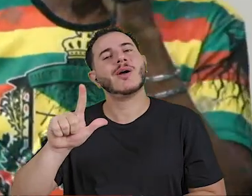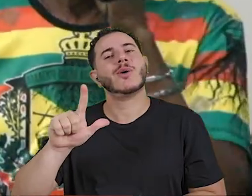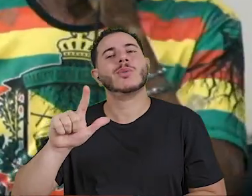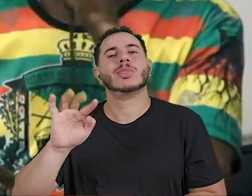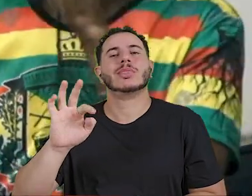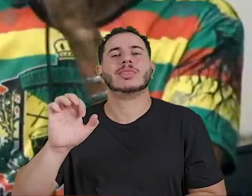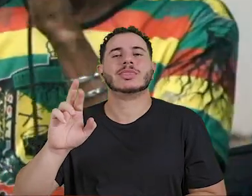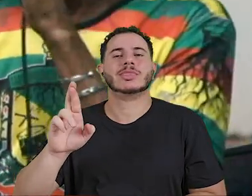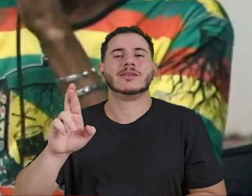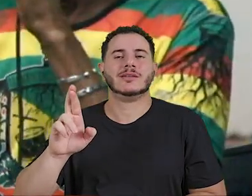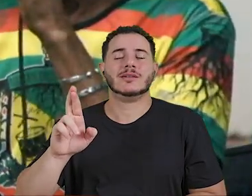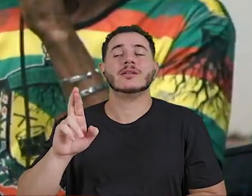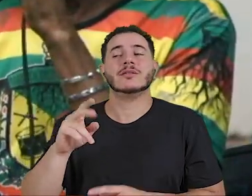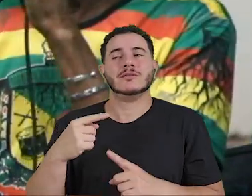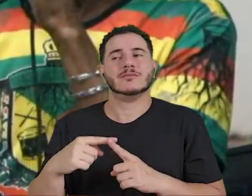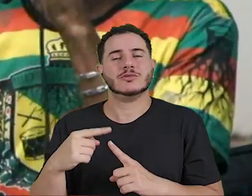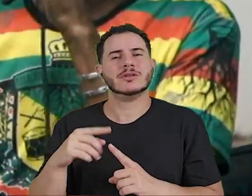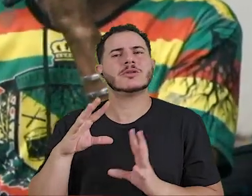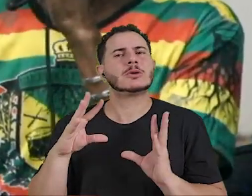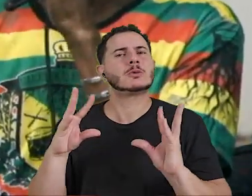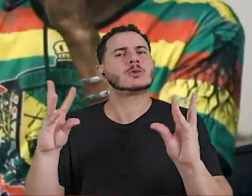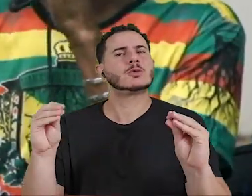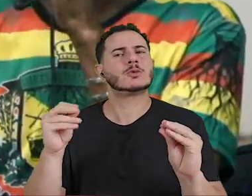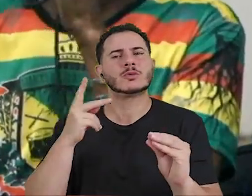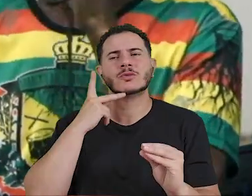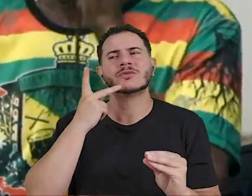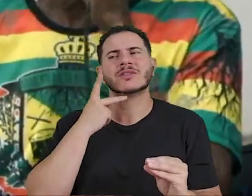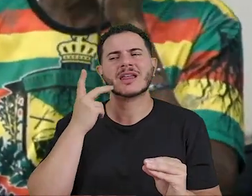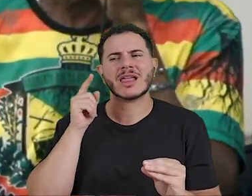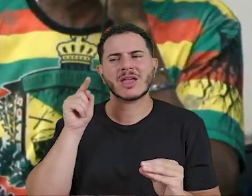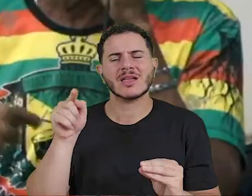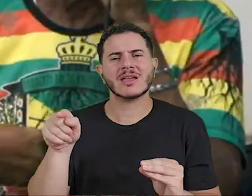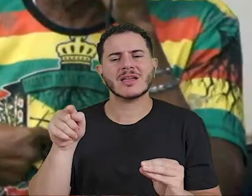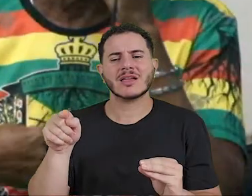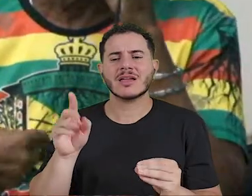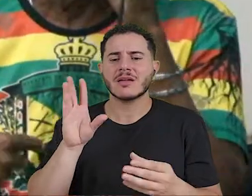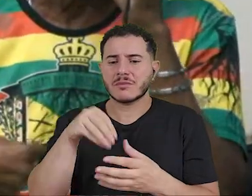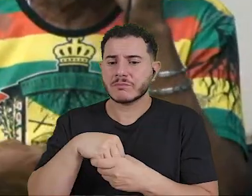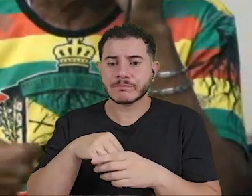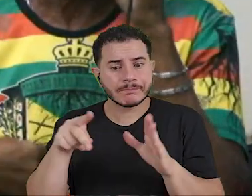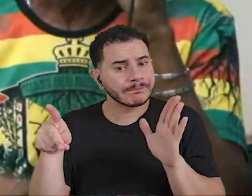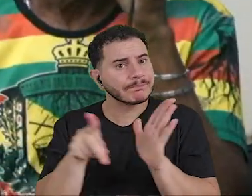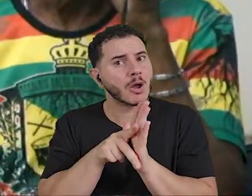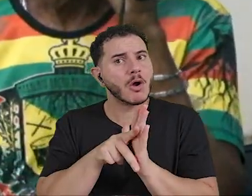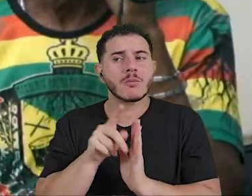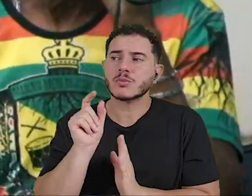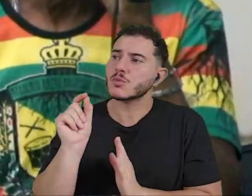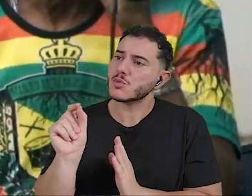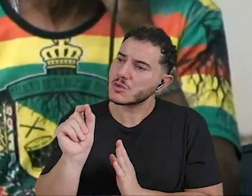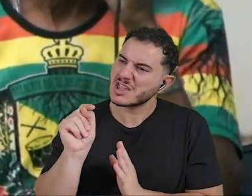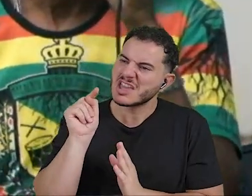Vamos acabar com esse negócio de dizer essa toada do Estrela. Nada, de Walter.